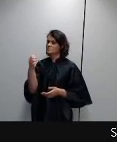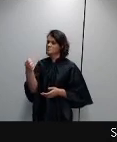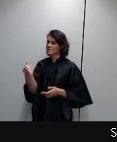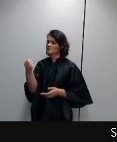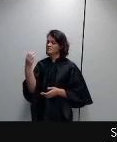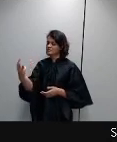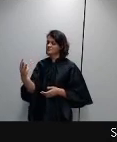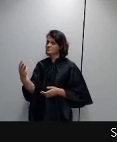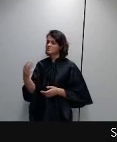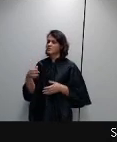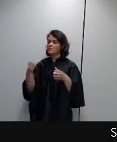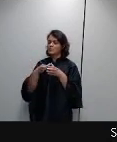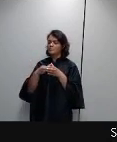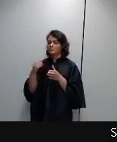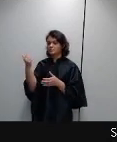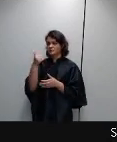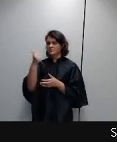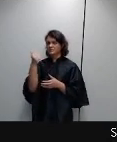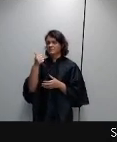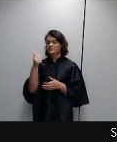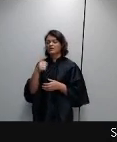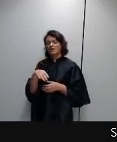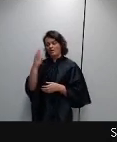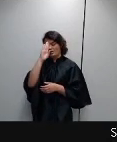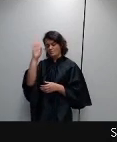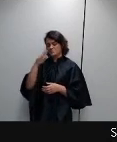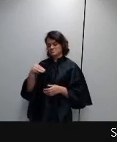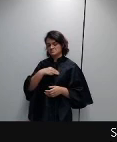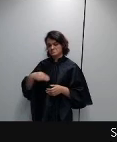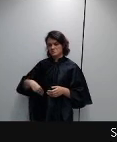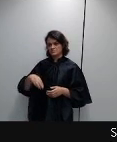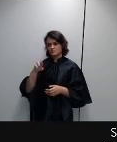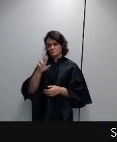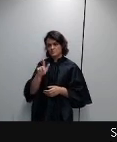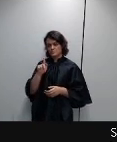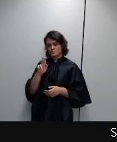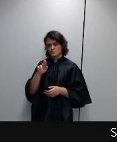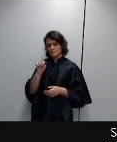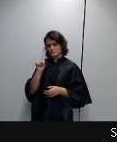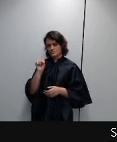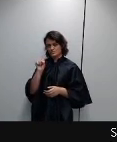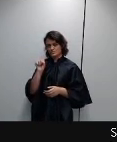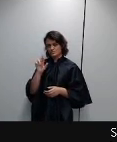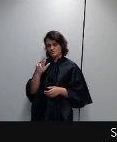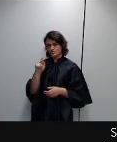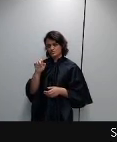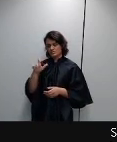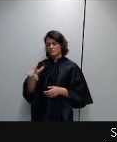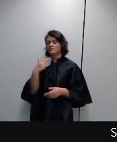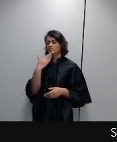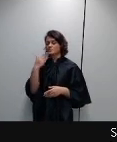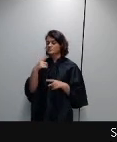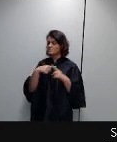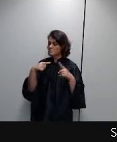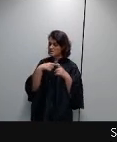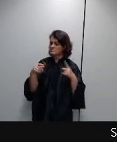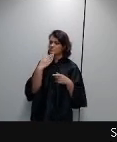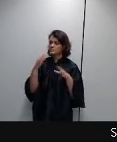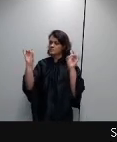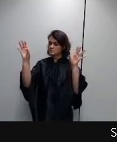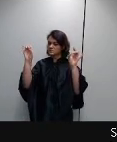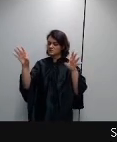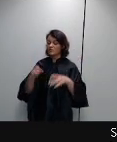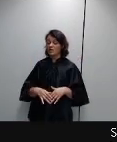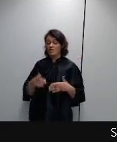A primeira turma por maioria Vencido o ministro Gurgel de Faria deu parcial provimento ao recurso especial e da